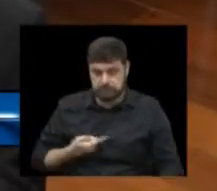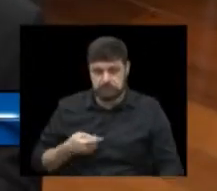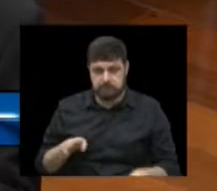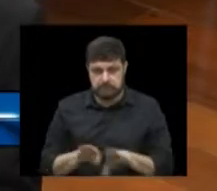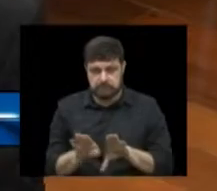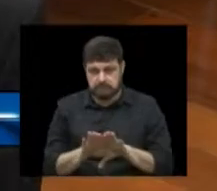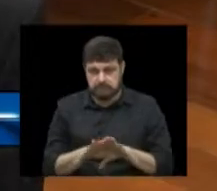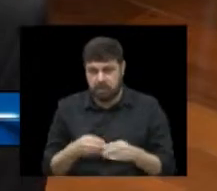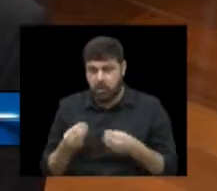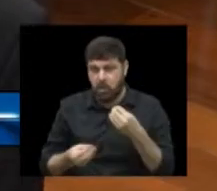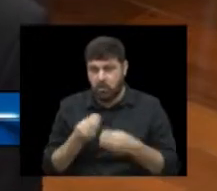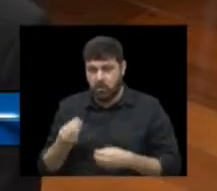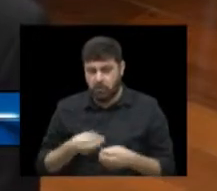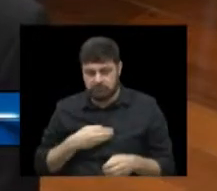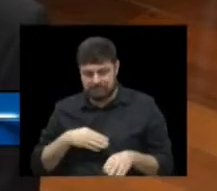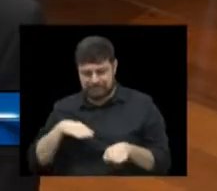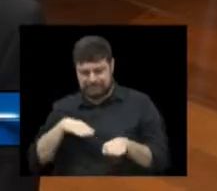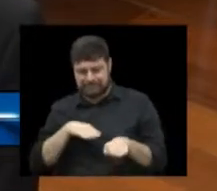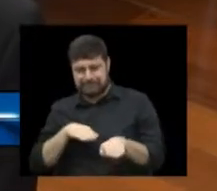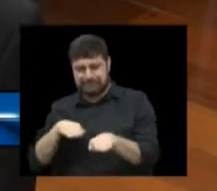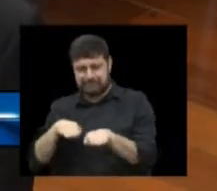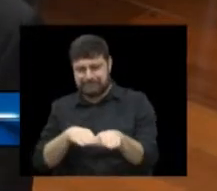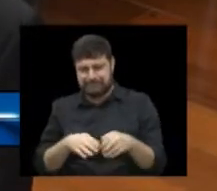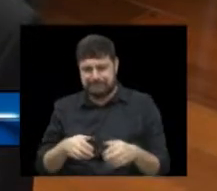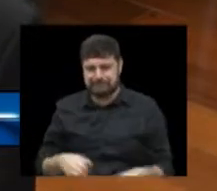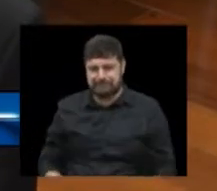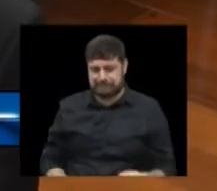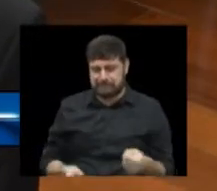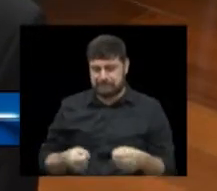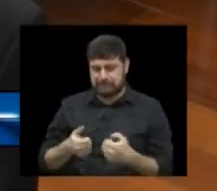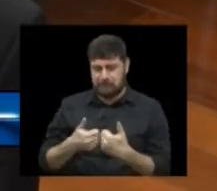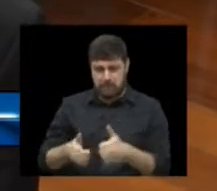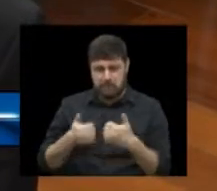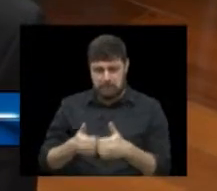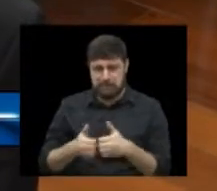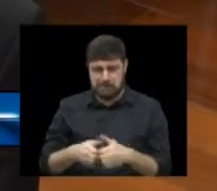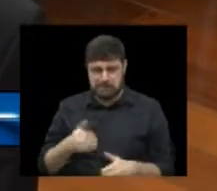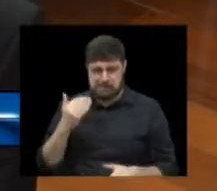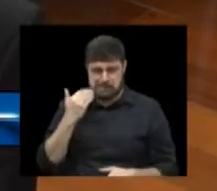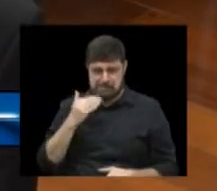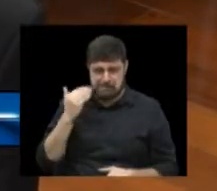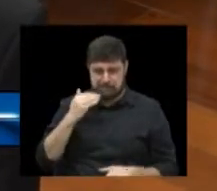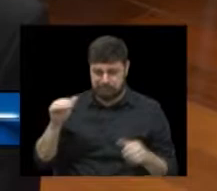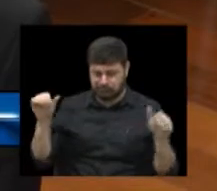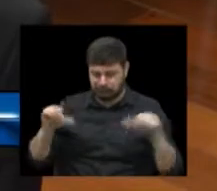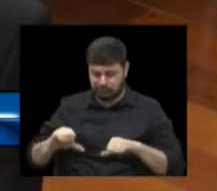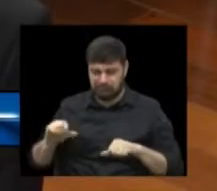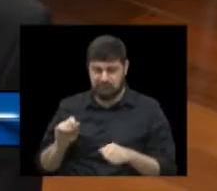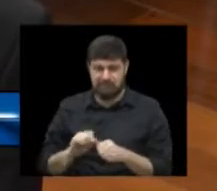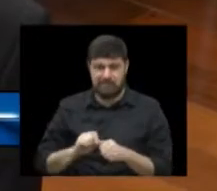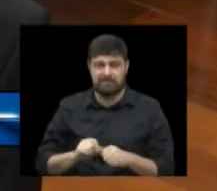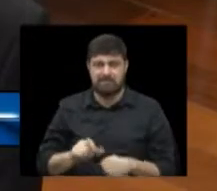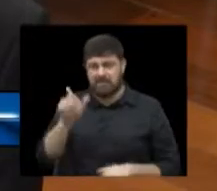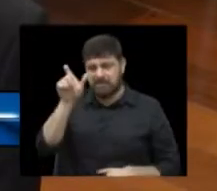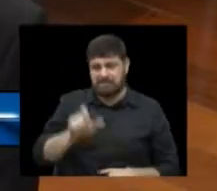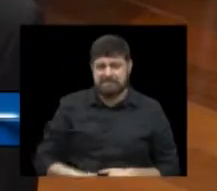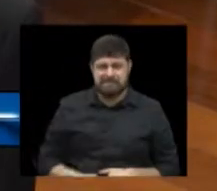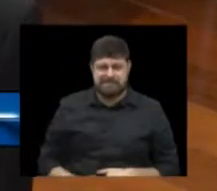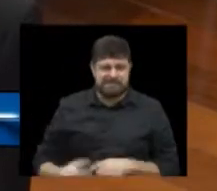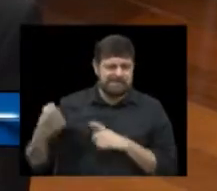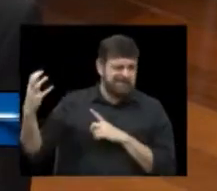condições da via, do próprio veículo não são adequadas, e isso acaba, obviamente, fazendo uma